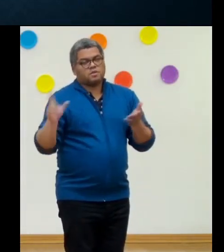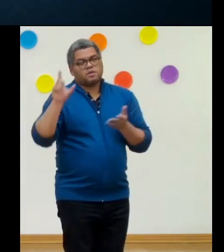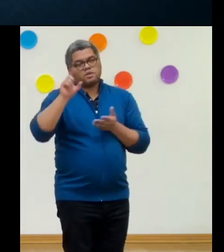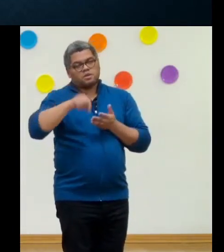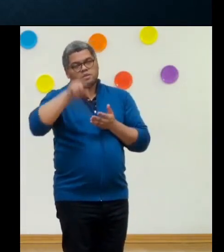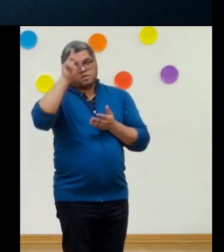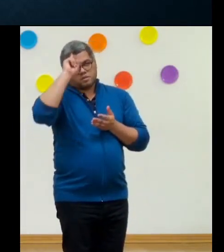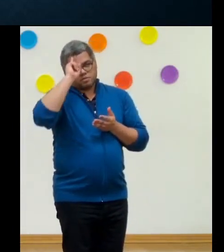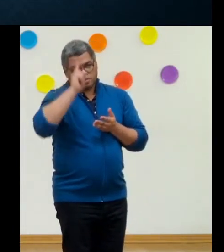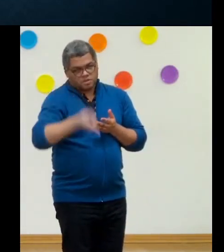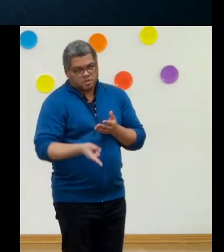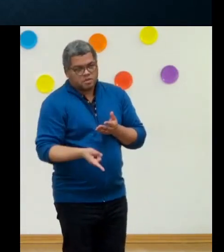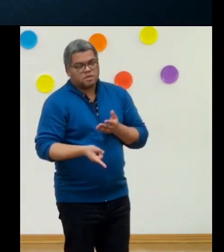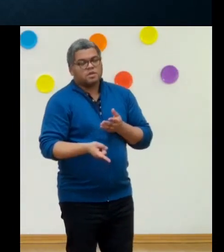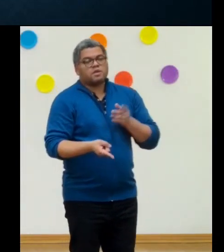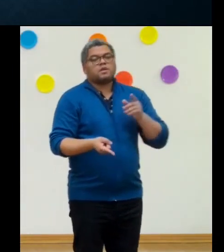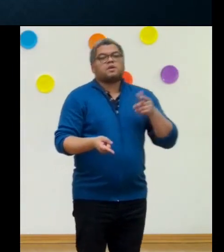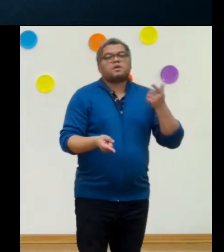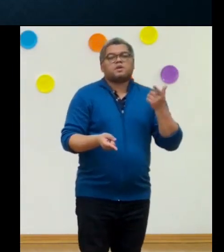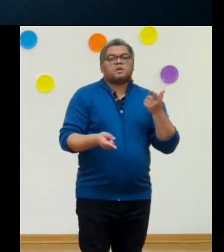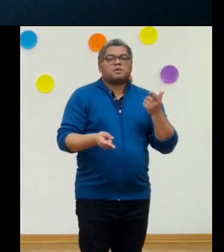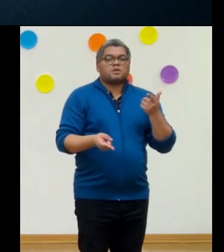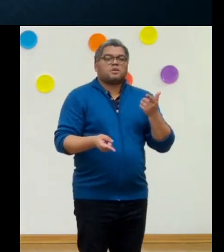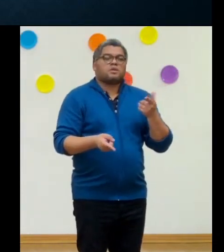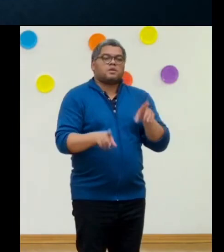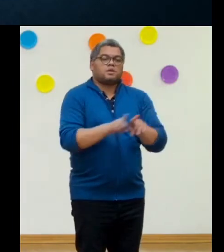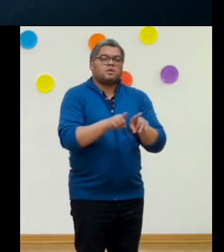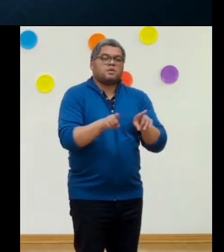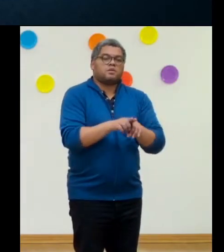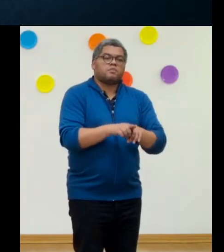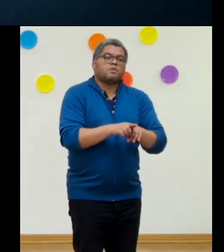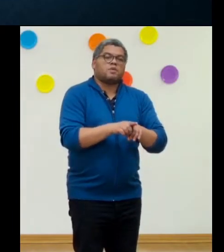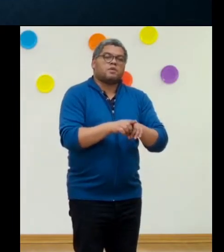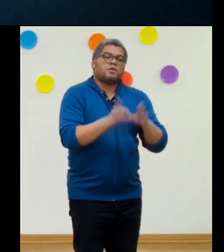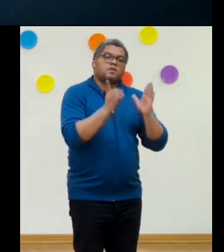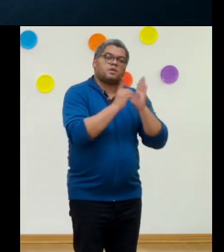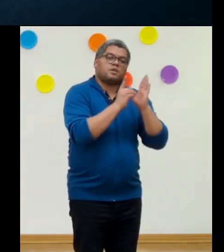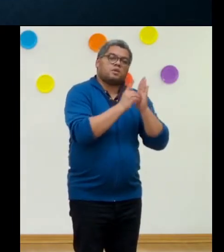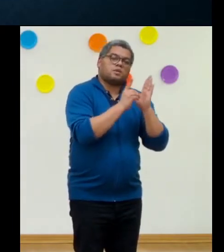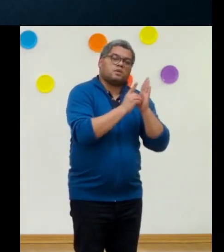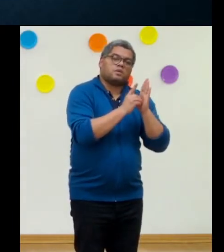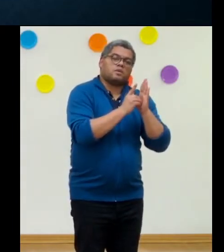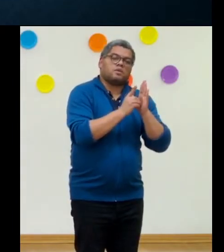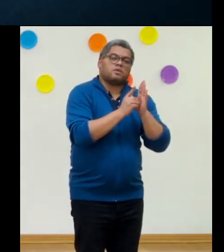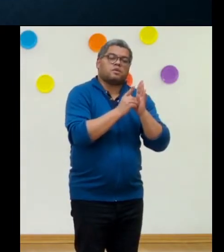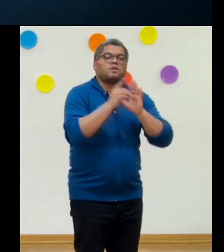mandamentos em Êxodo e repetido em Deuteronômio, não adultere. E Jesus